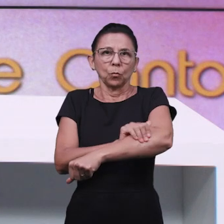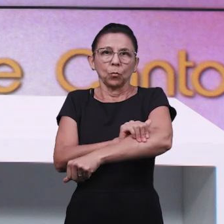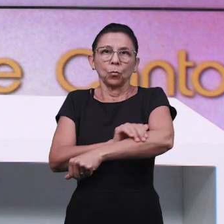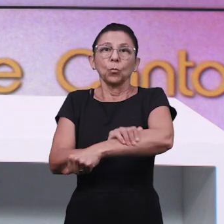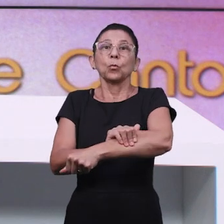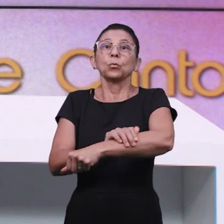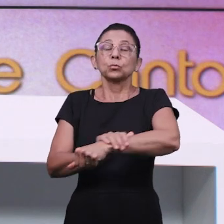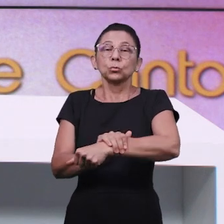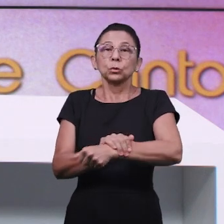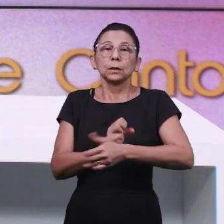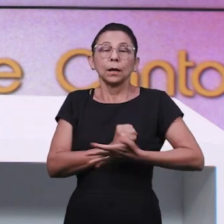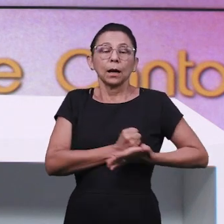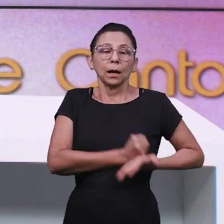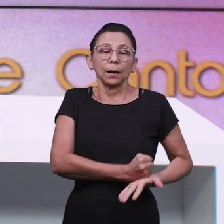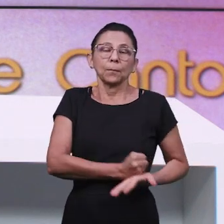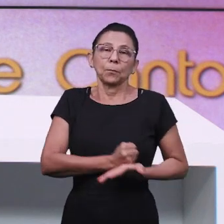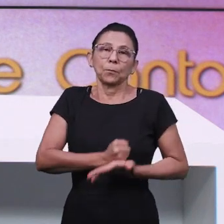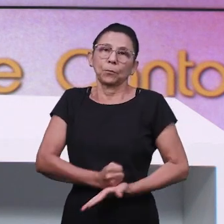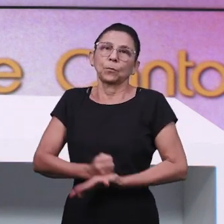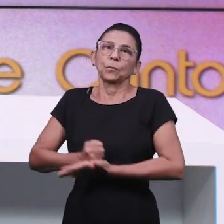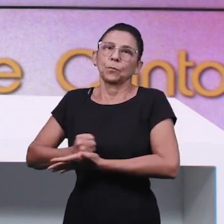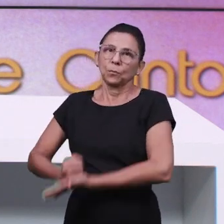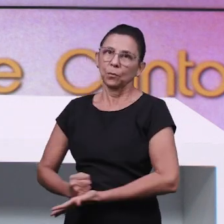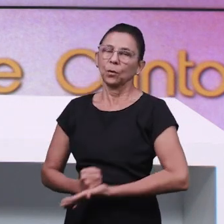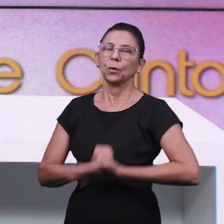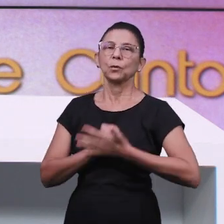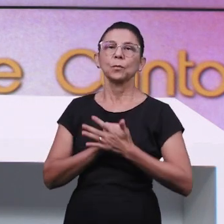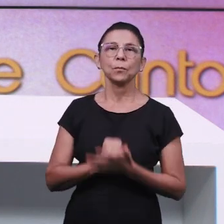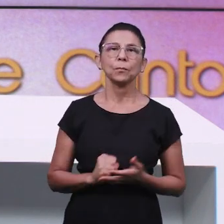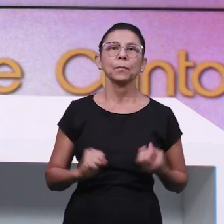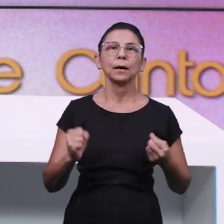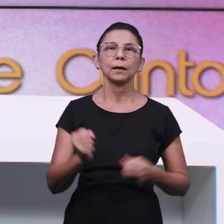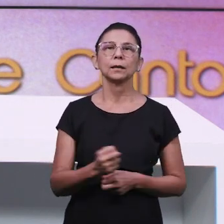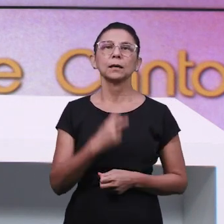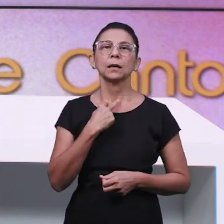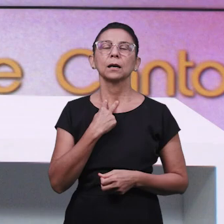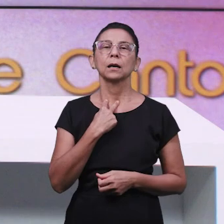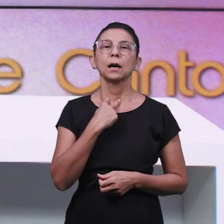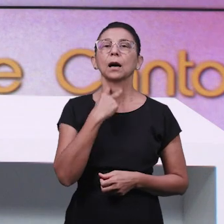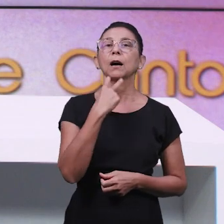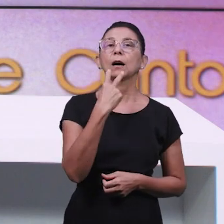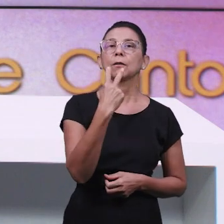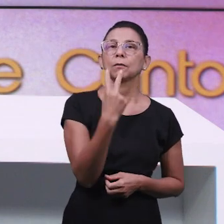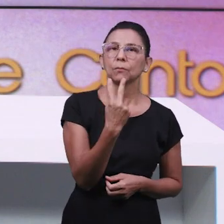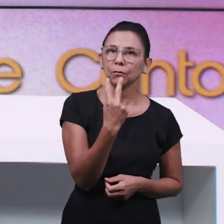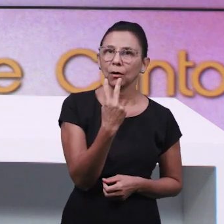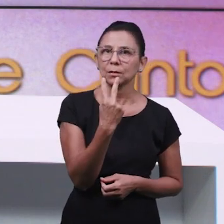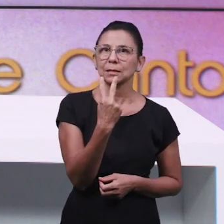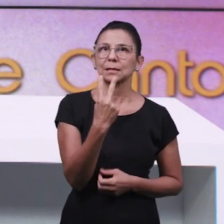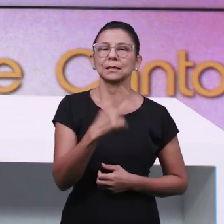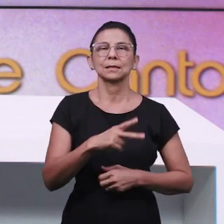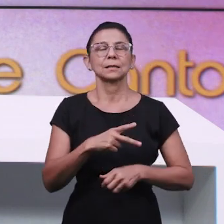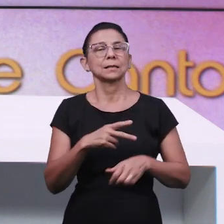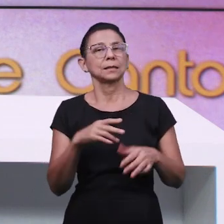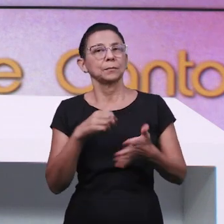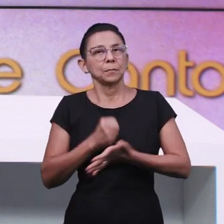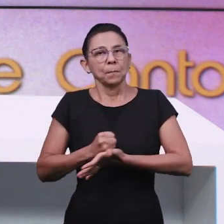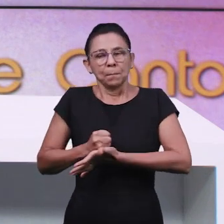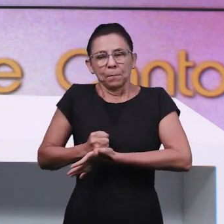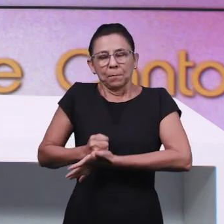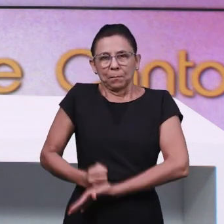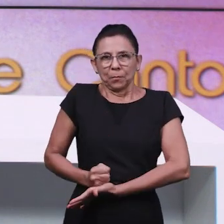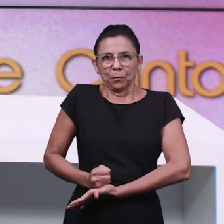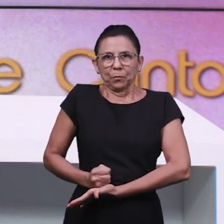fornece suporte para a nossa produção vocal e especialmente para apoiar